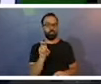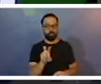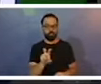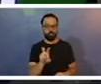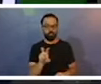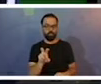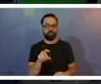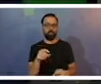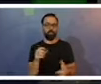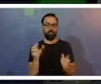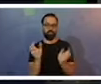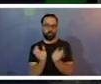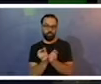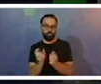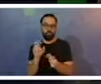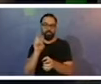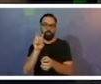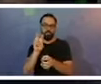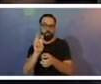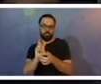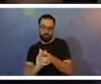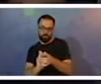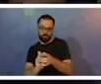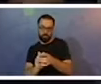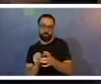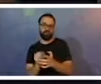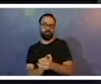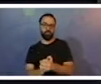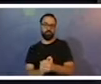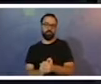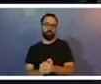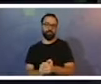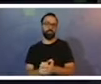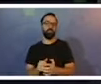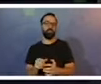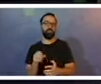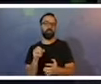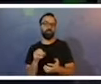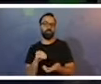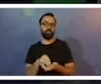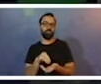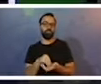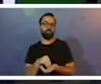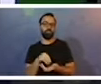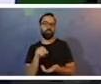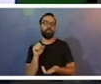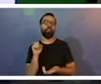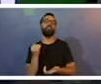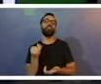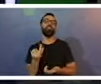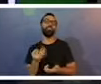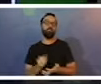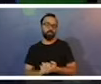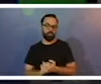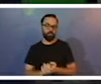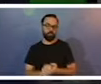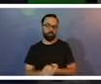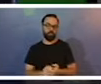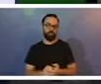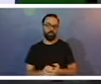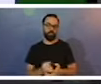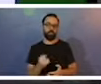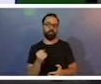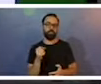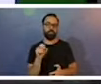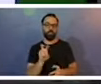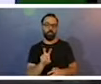de 5, olha lá. E sobram, aqui tem 25, né?